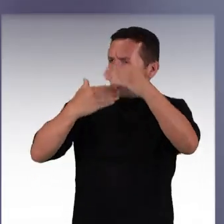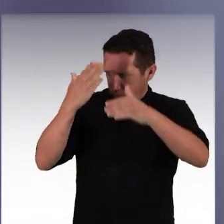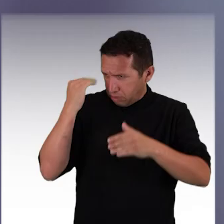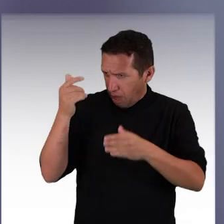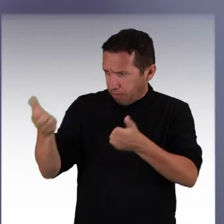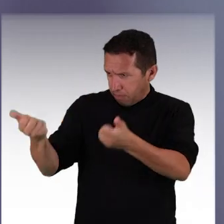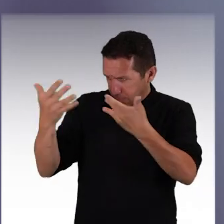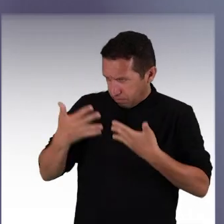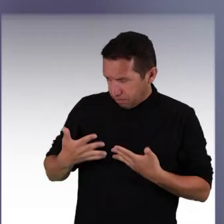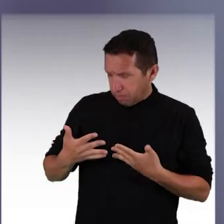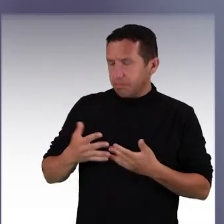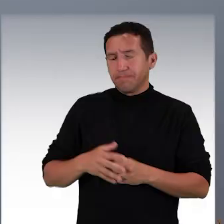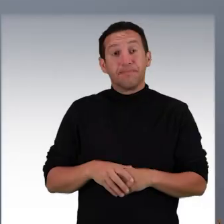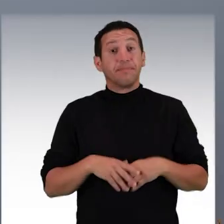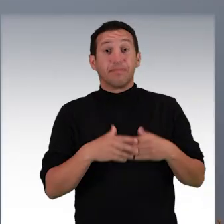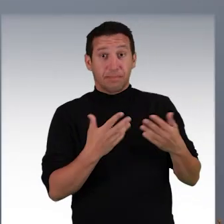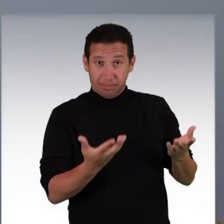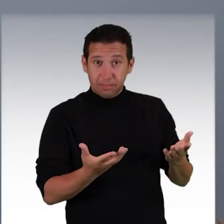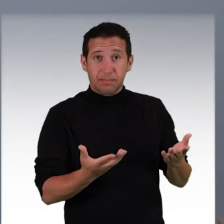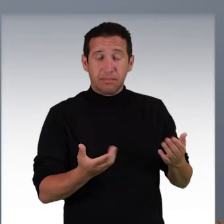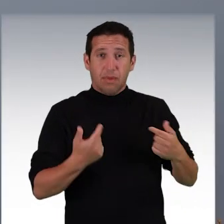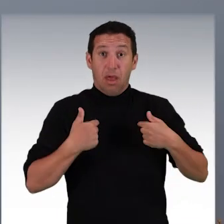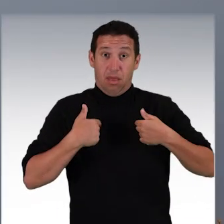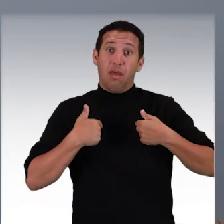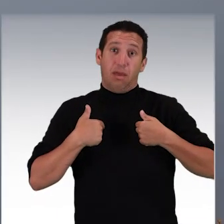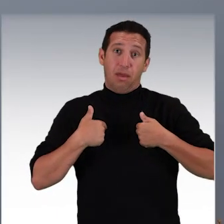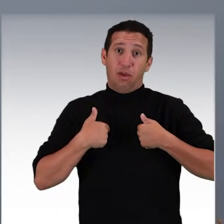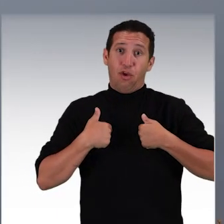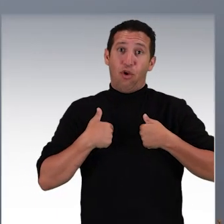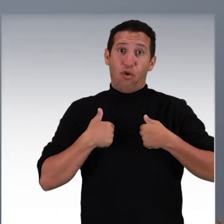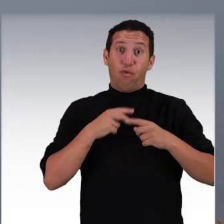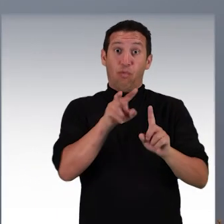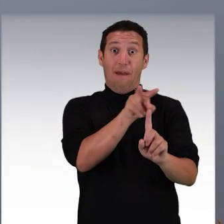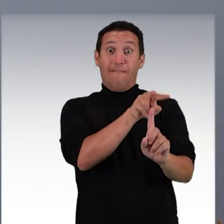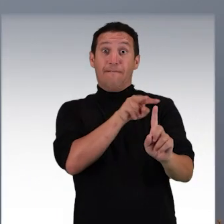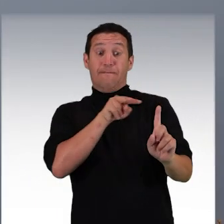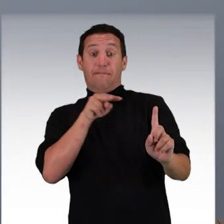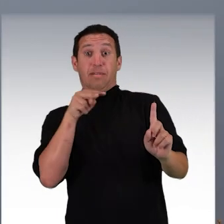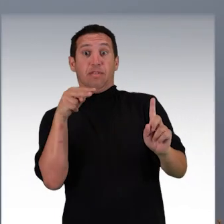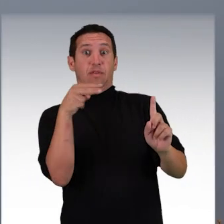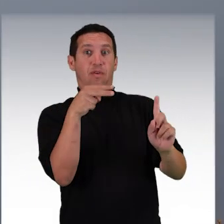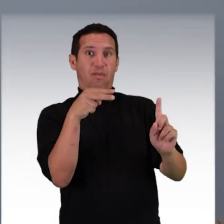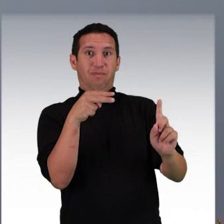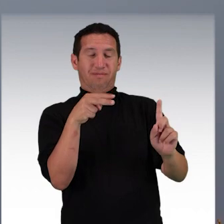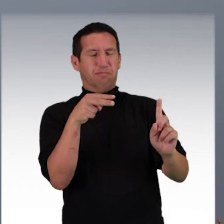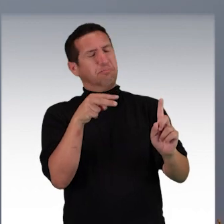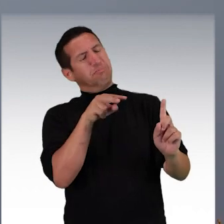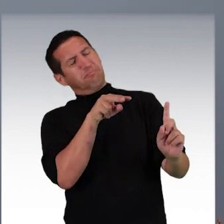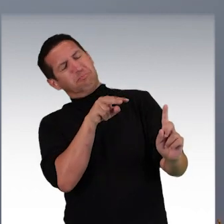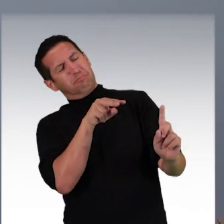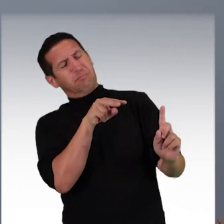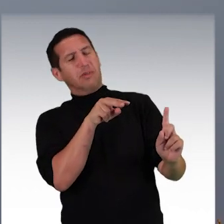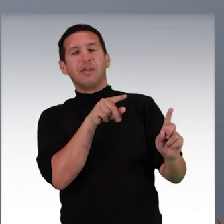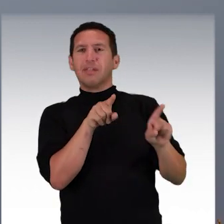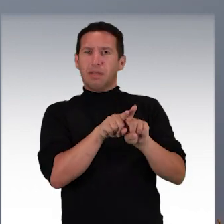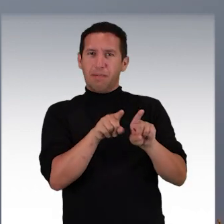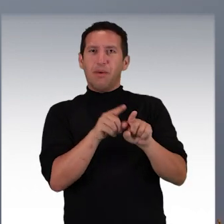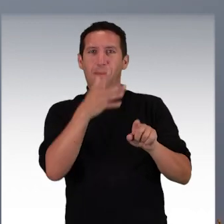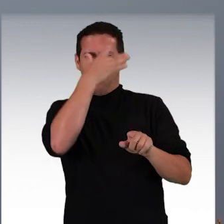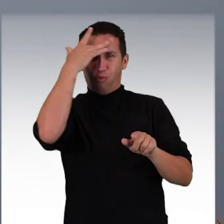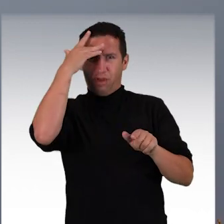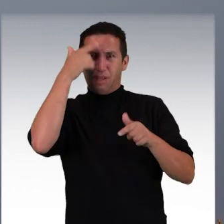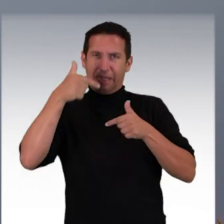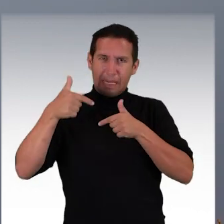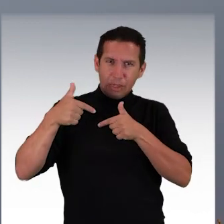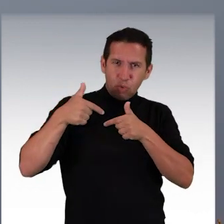deficiência ao longo desse tempo é pelo meu olhar de espectador né e também